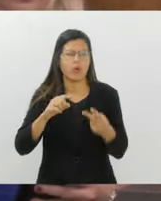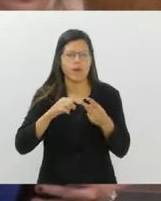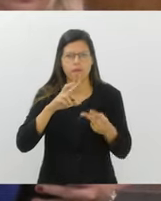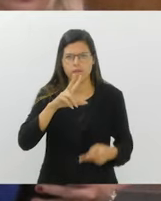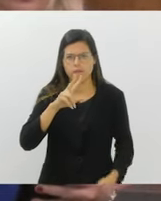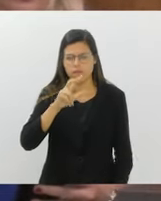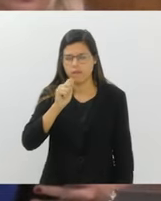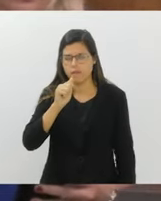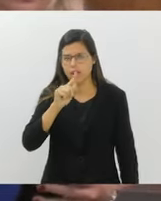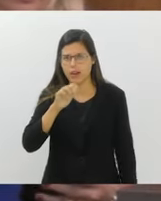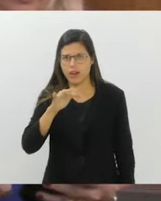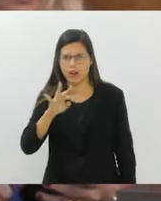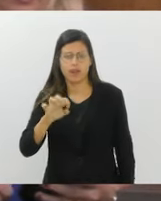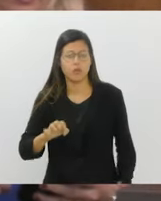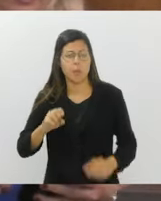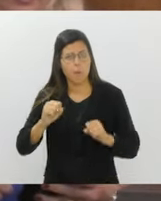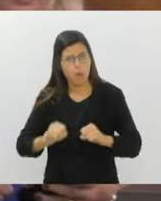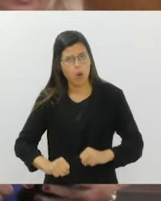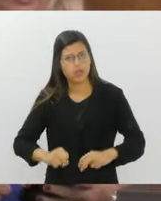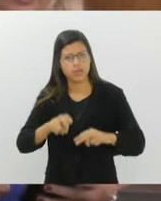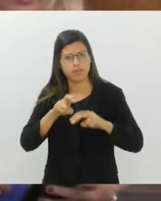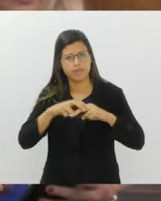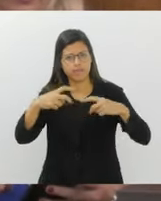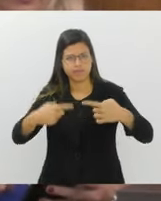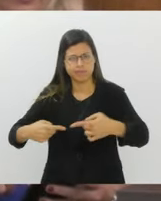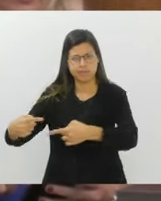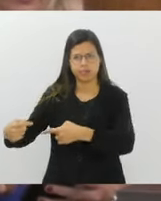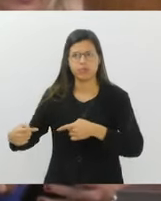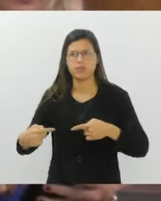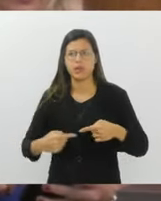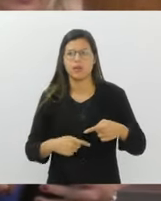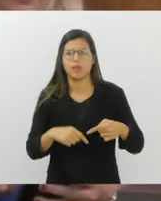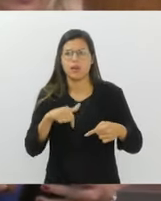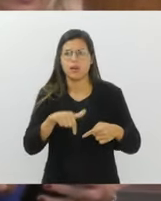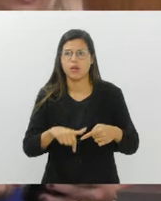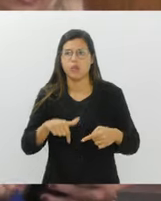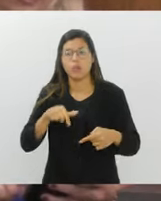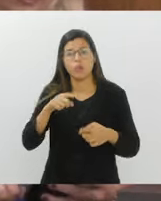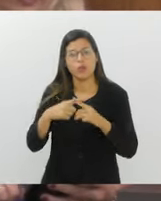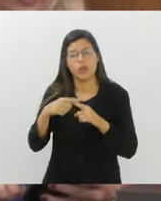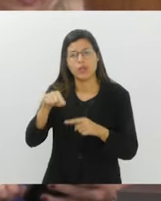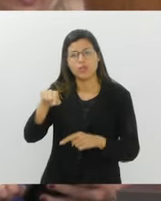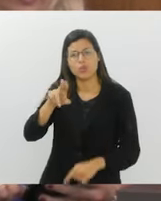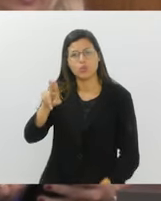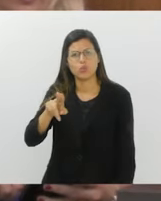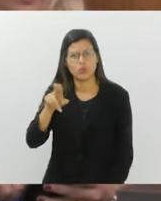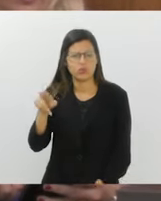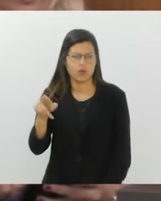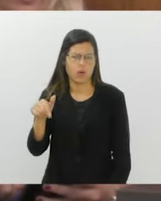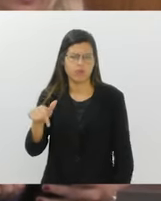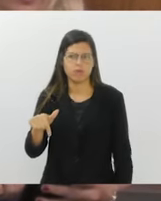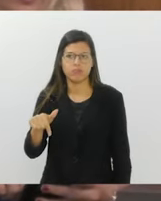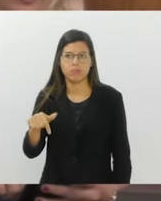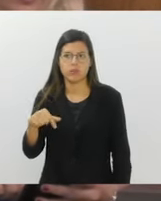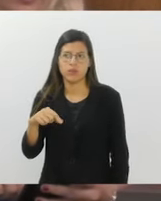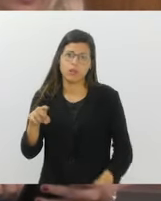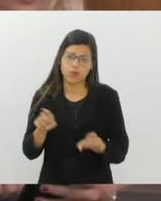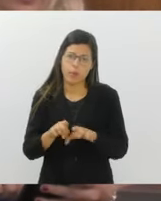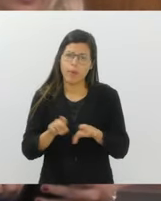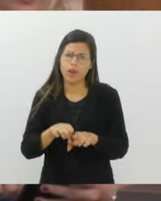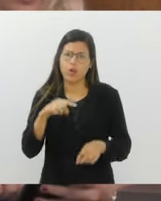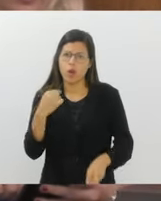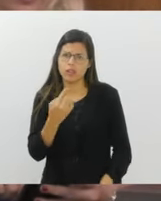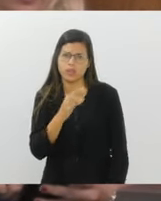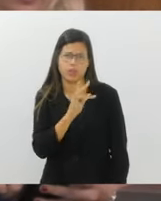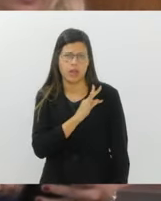sentar, porque eles vão com a definição política nossa. Que além de ser usuário, nós somos técnicos. A minha